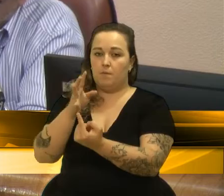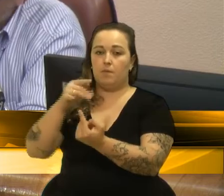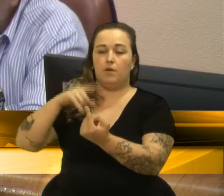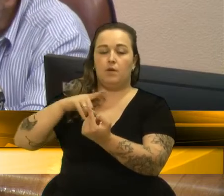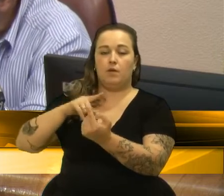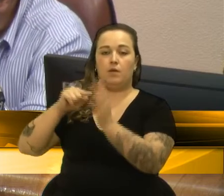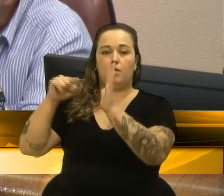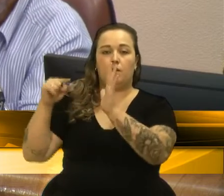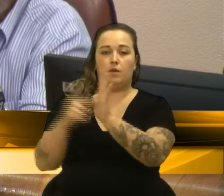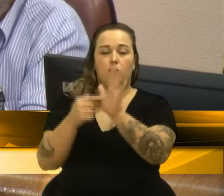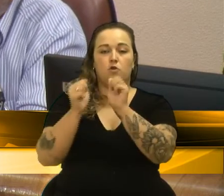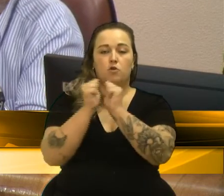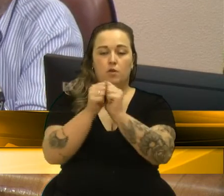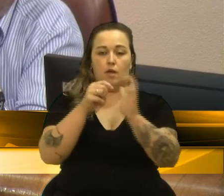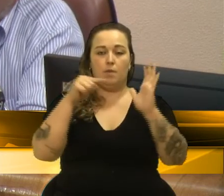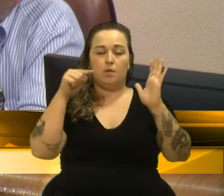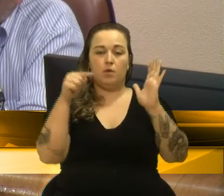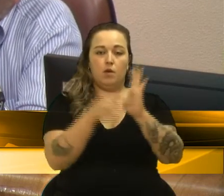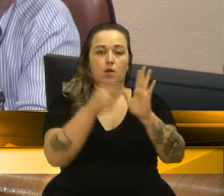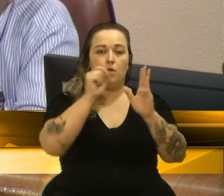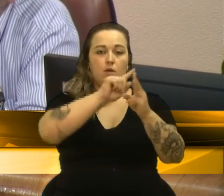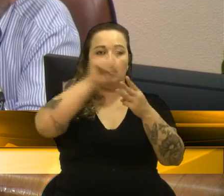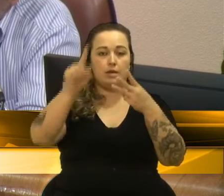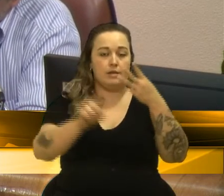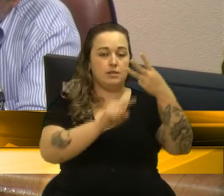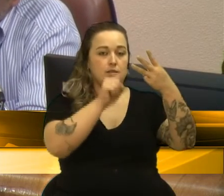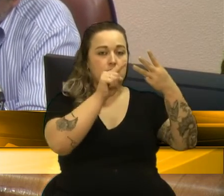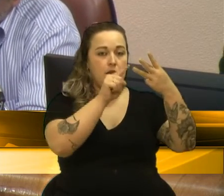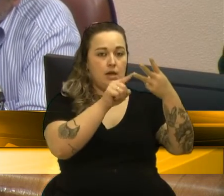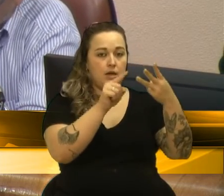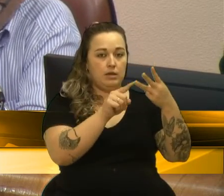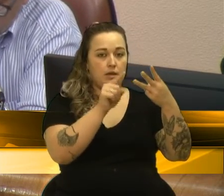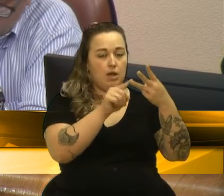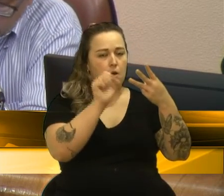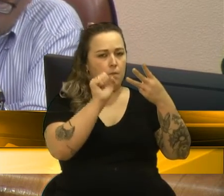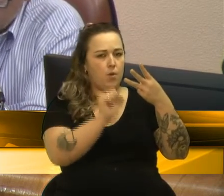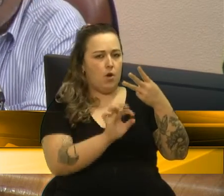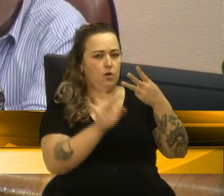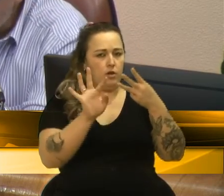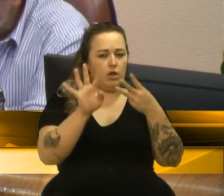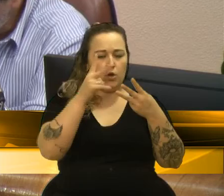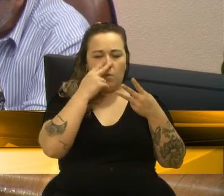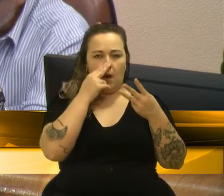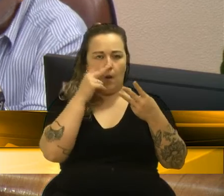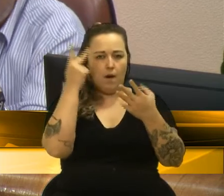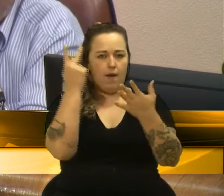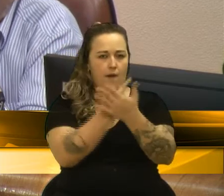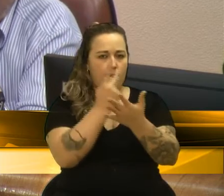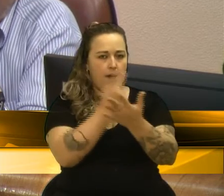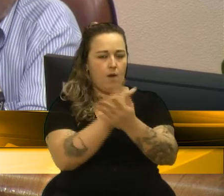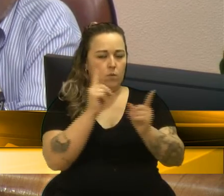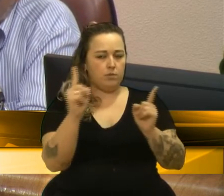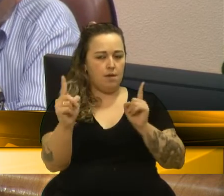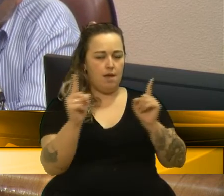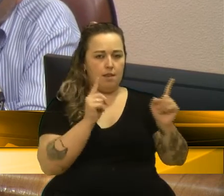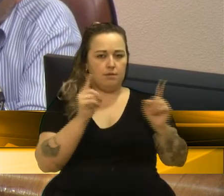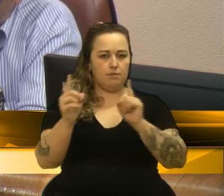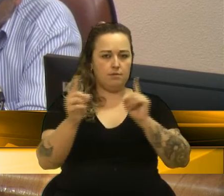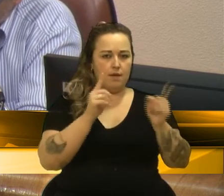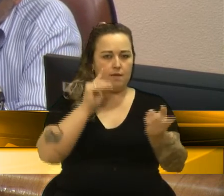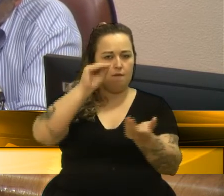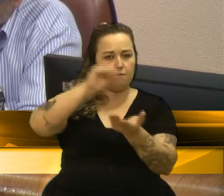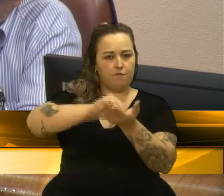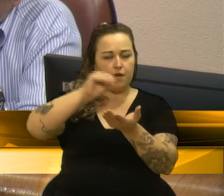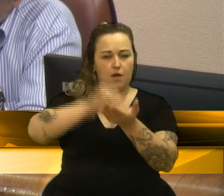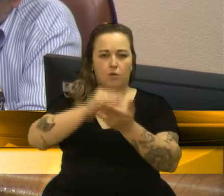Sul, frente à denúncia de, abre aspas, possíveis irregularidades na licitação, fecha aspas, por falta de